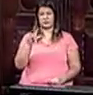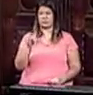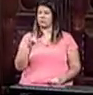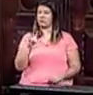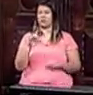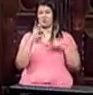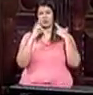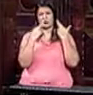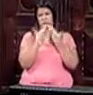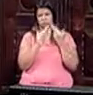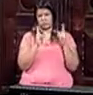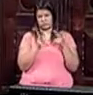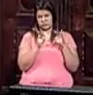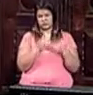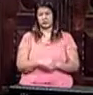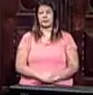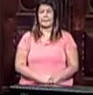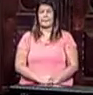reunião.